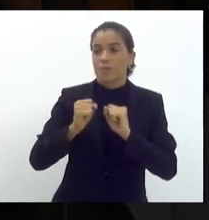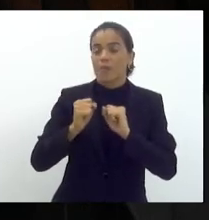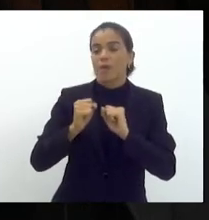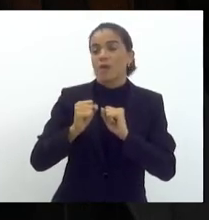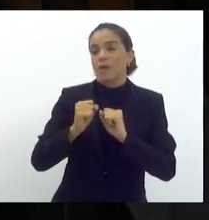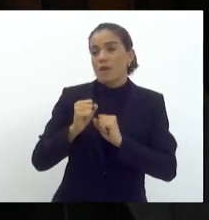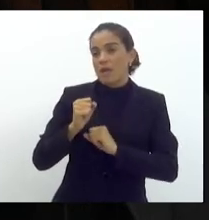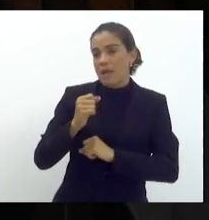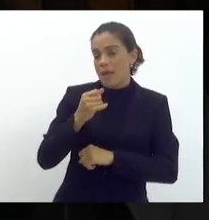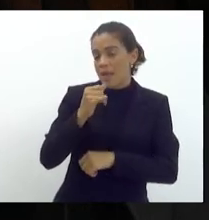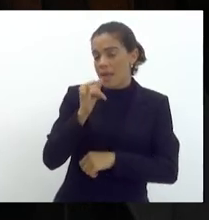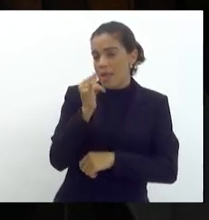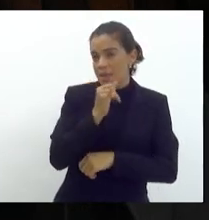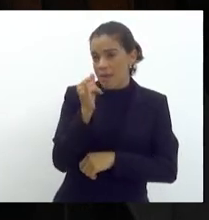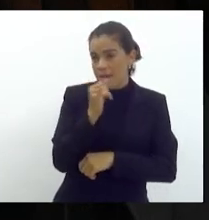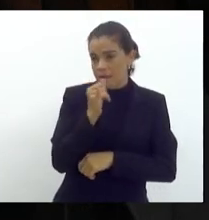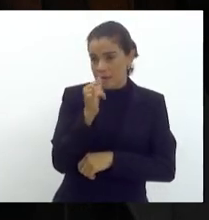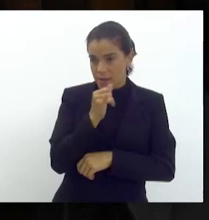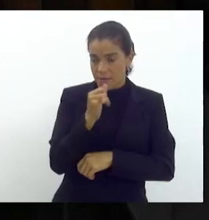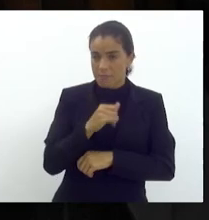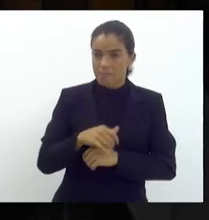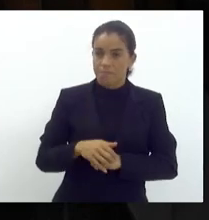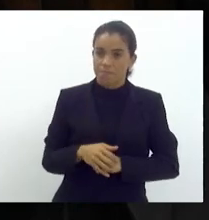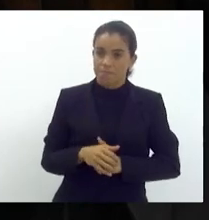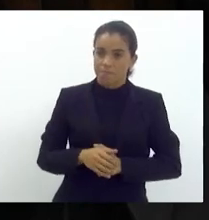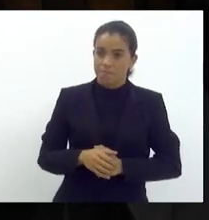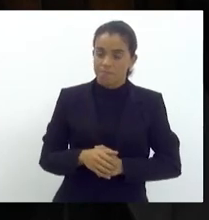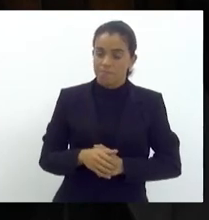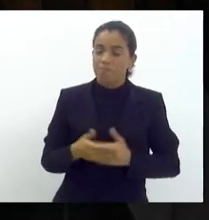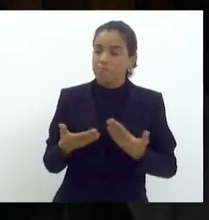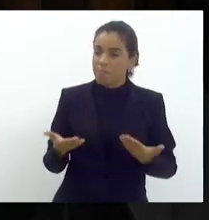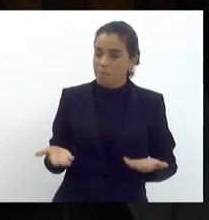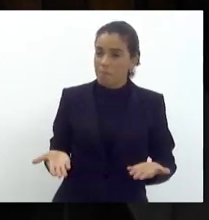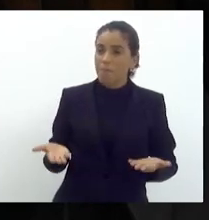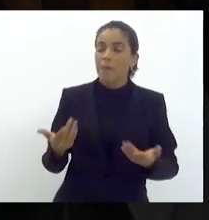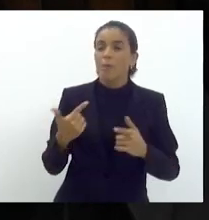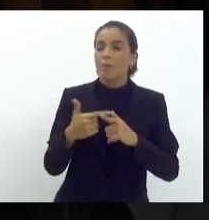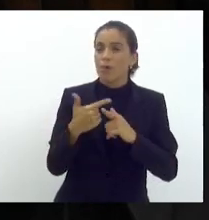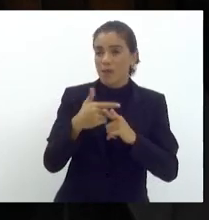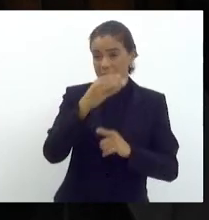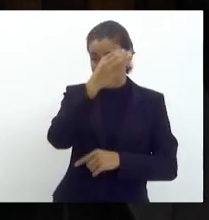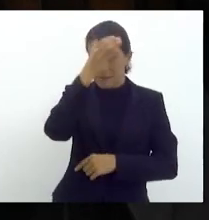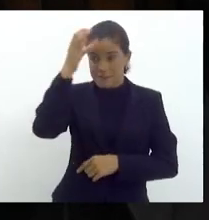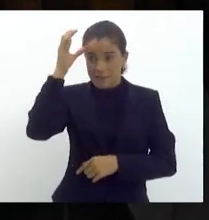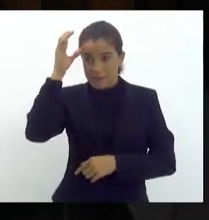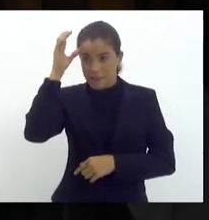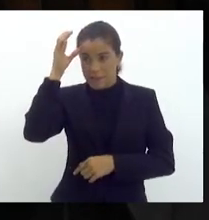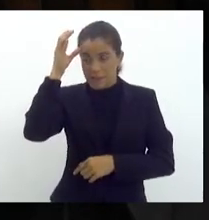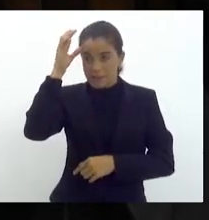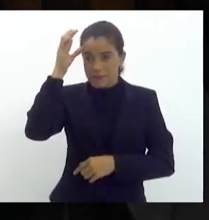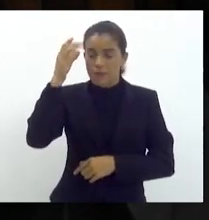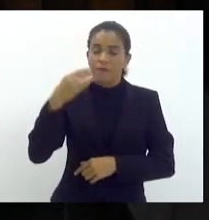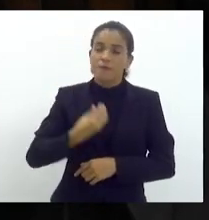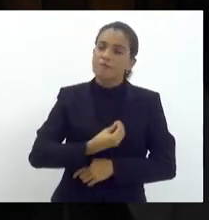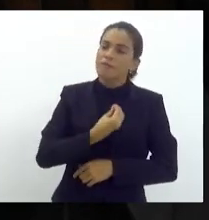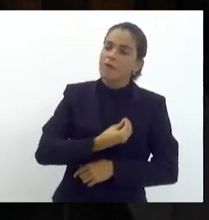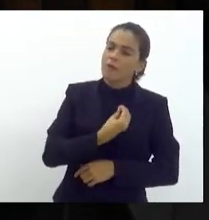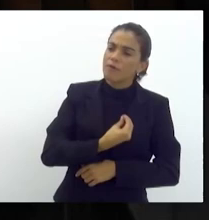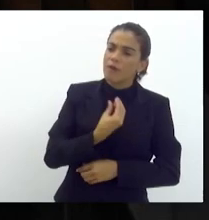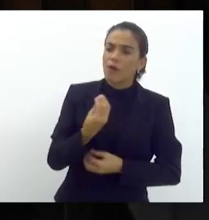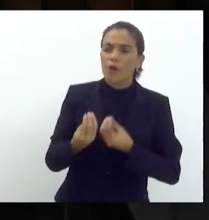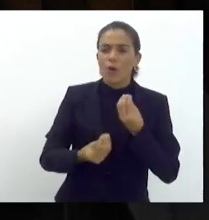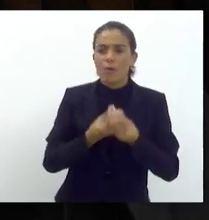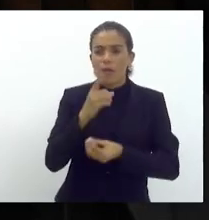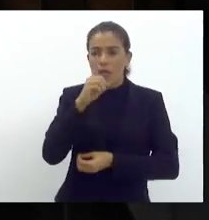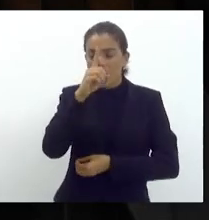de geração de energia elétrica porque estes consumidores vivem em